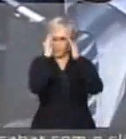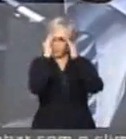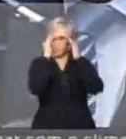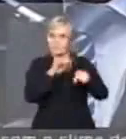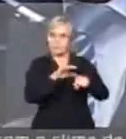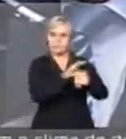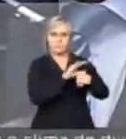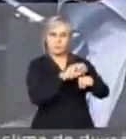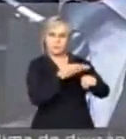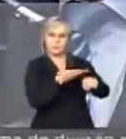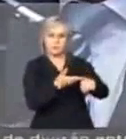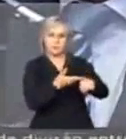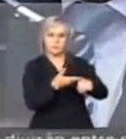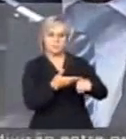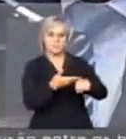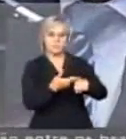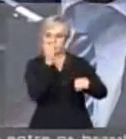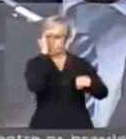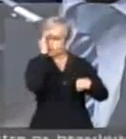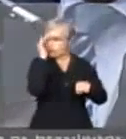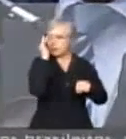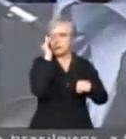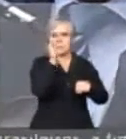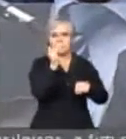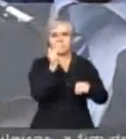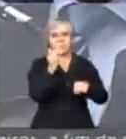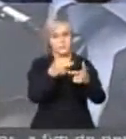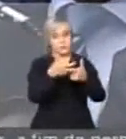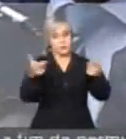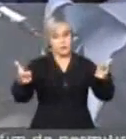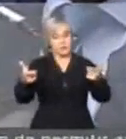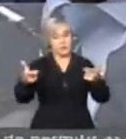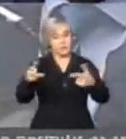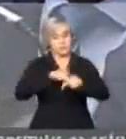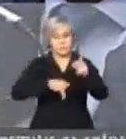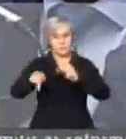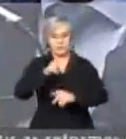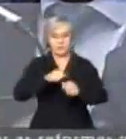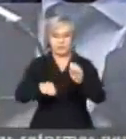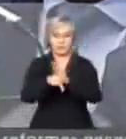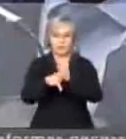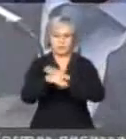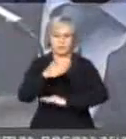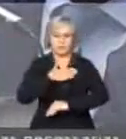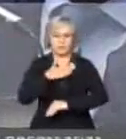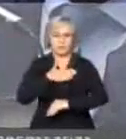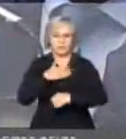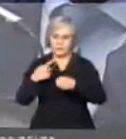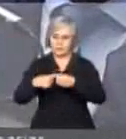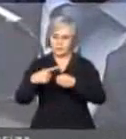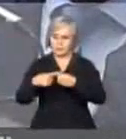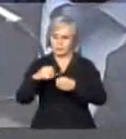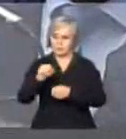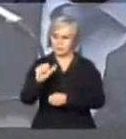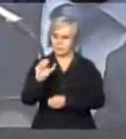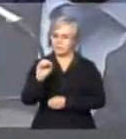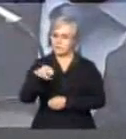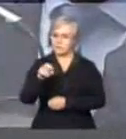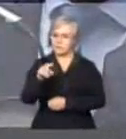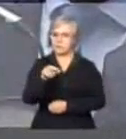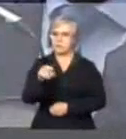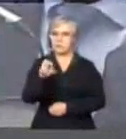respeito à Constituição, em respeito à grande maioria da população da minha querida cidade São